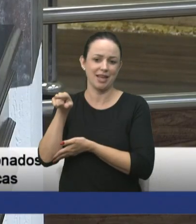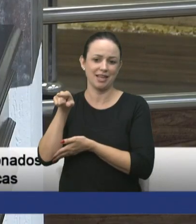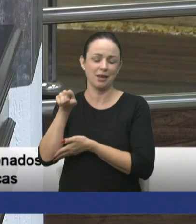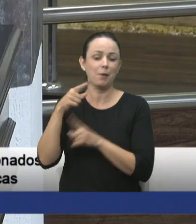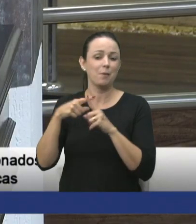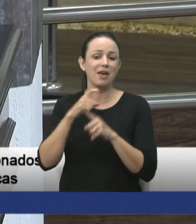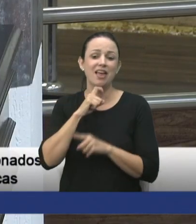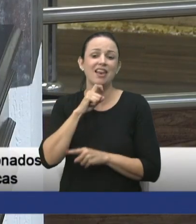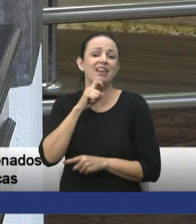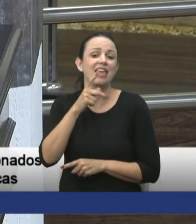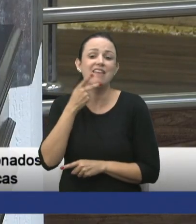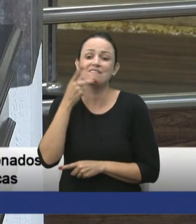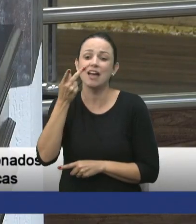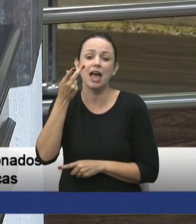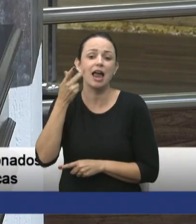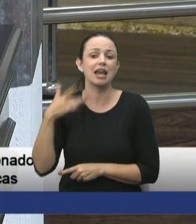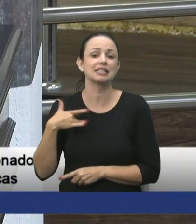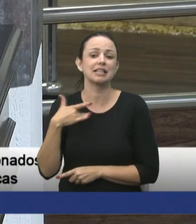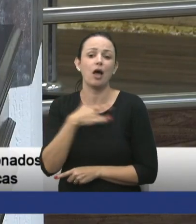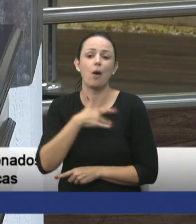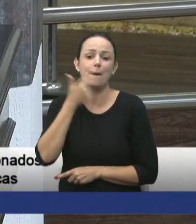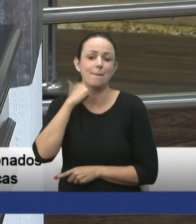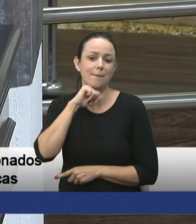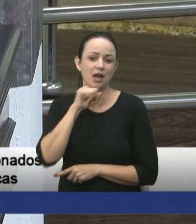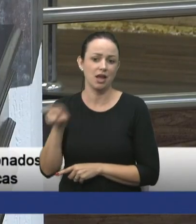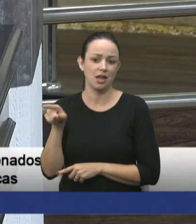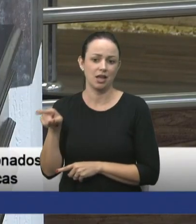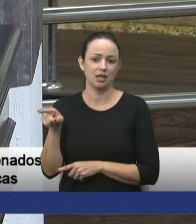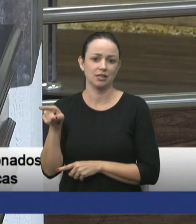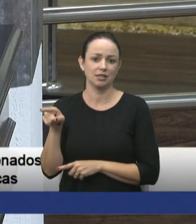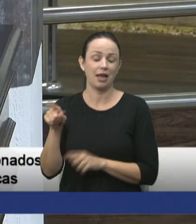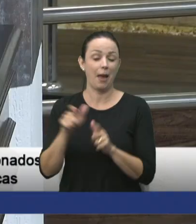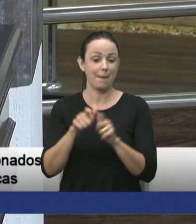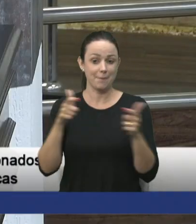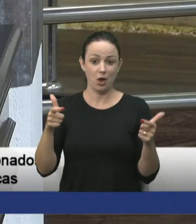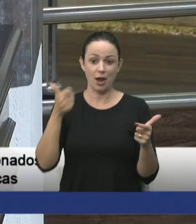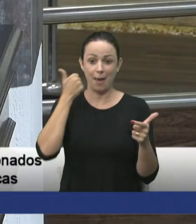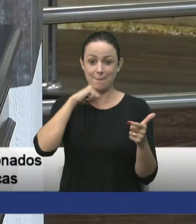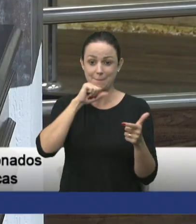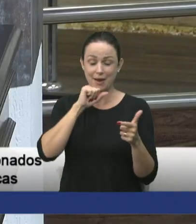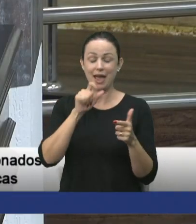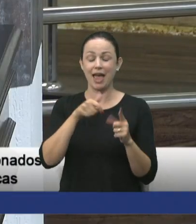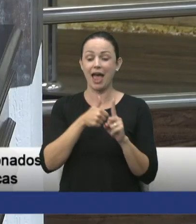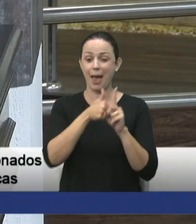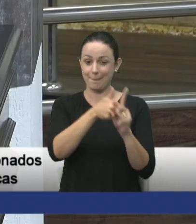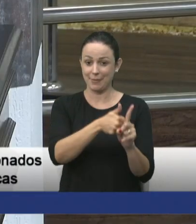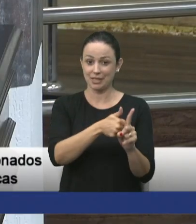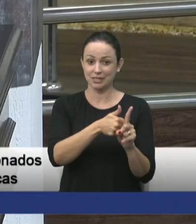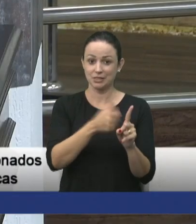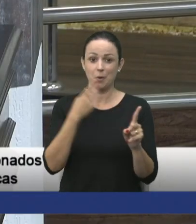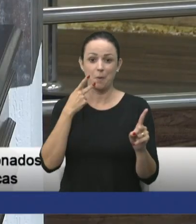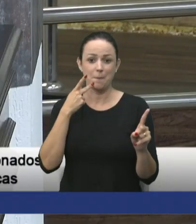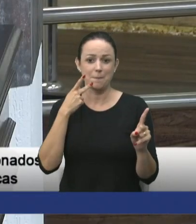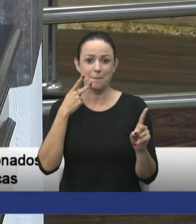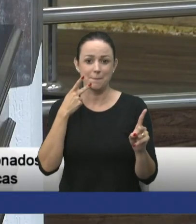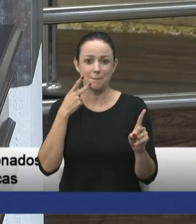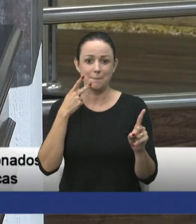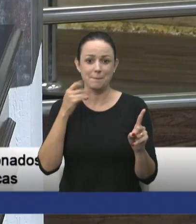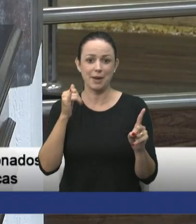mãe. Como o vereador disse, a maioria das mães atípicas, o pai vai embora. Pai